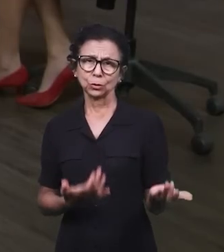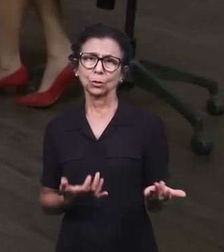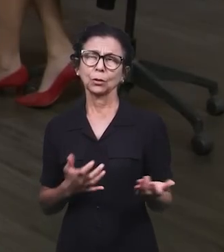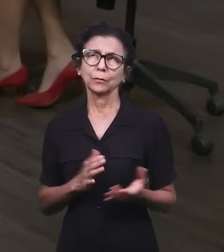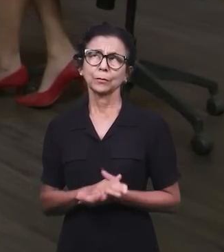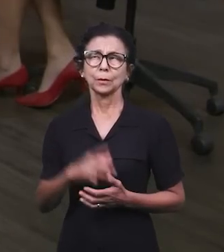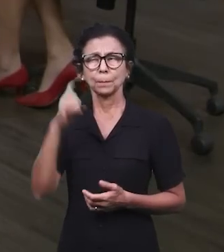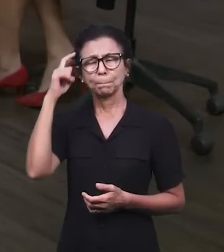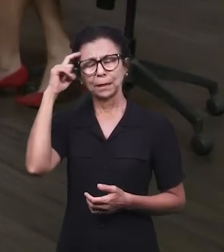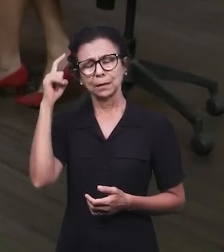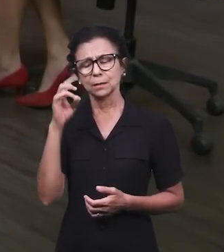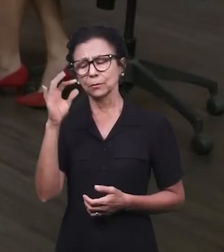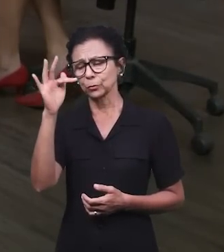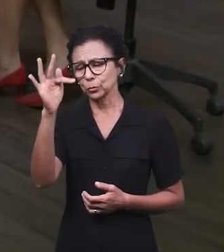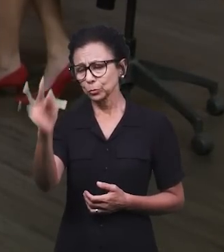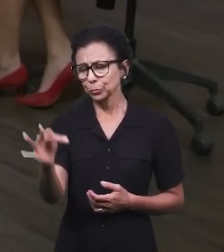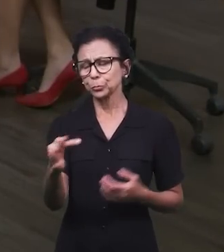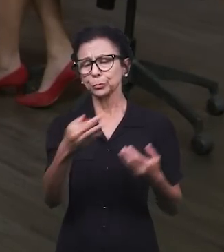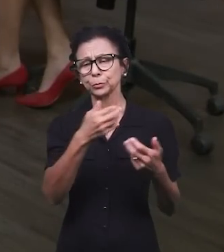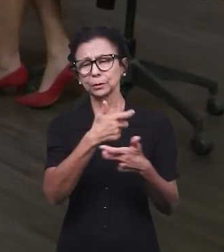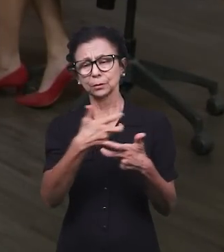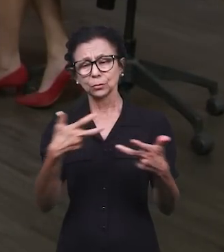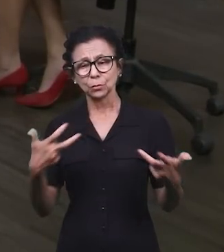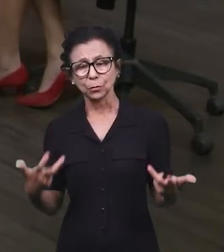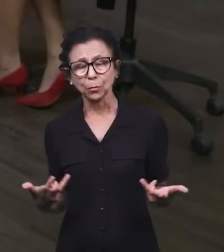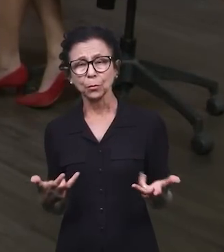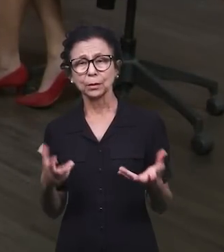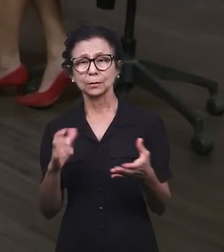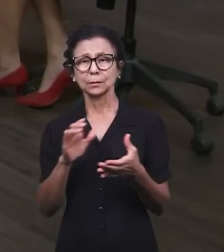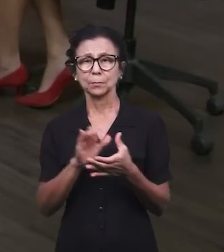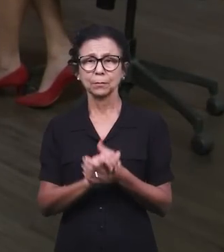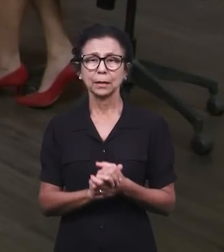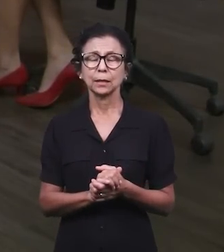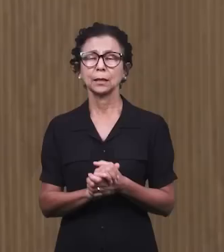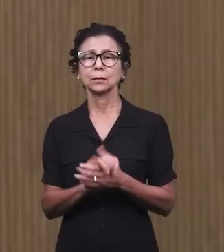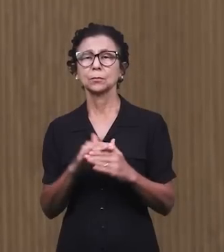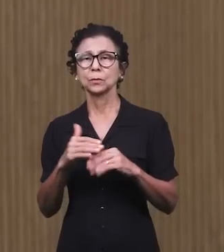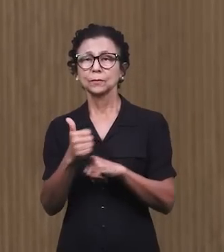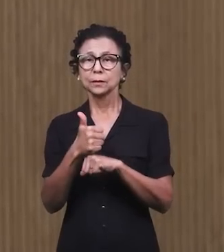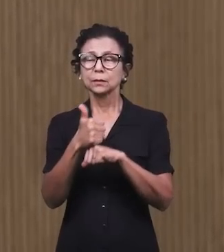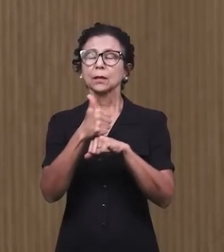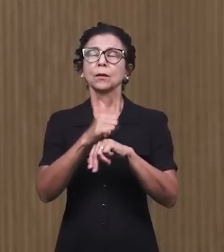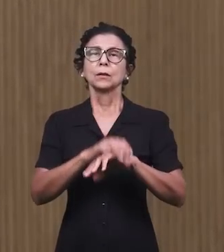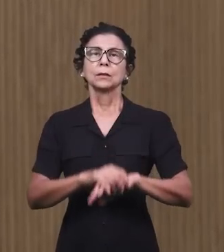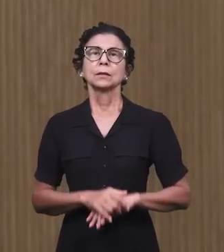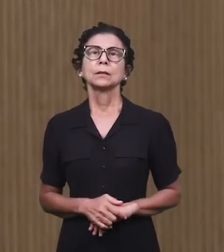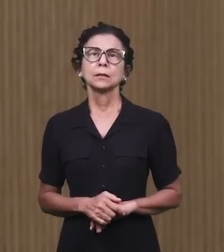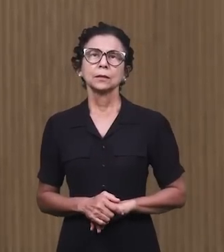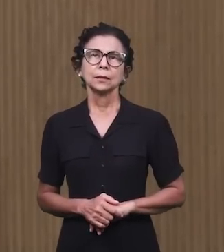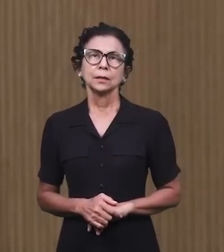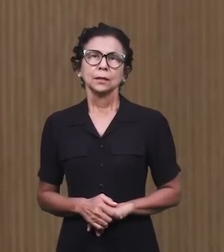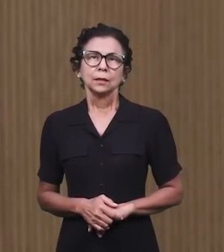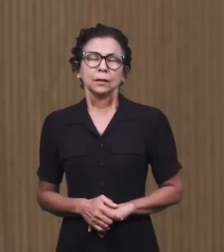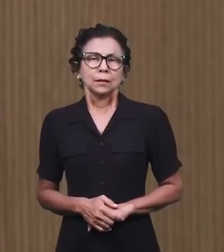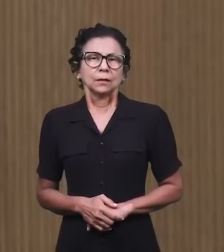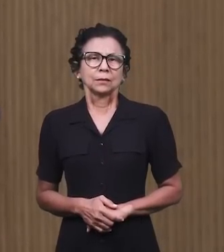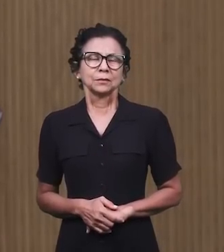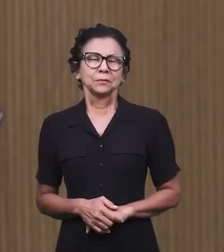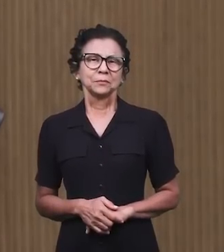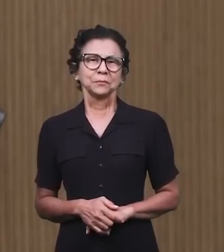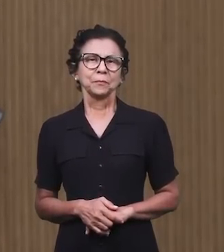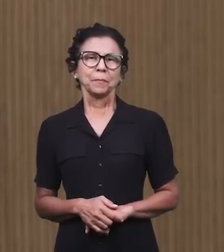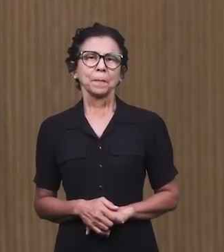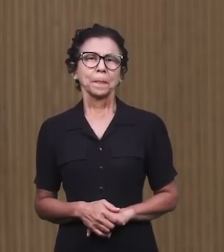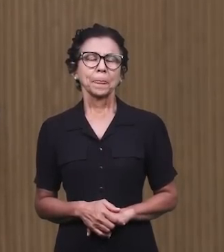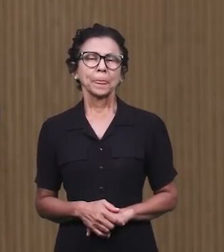do lar, o trabalho, igual o pastor Josias falou. E a gente sempre gosta de entrar na vida sentimental, que a gente sabe que é uma preocupação do jovem. O que